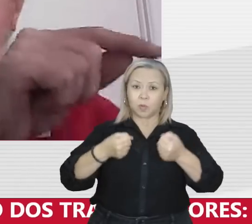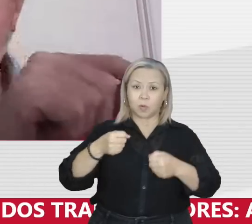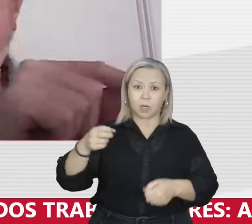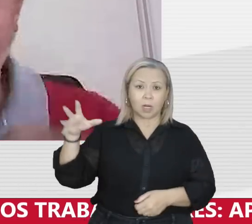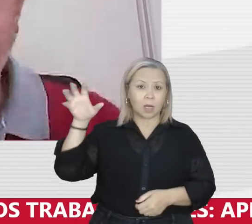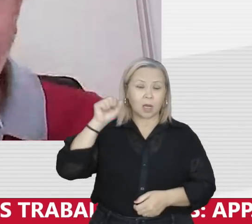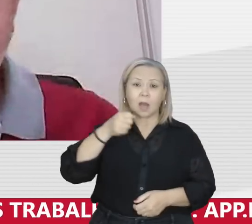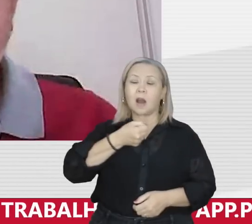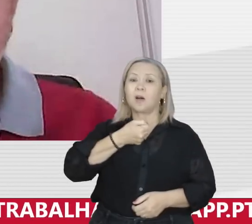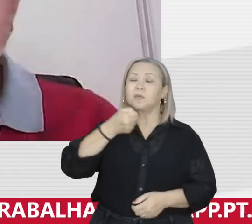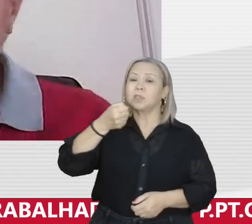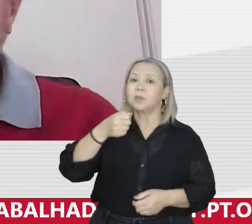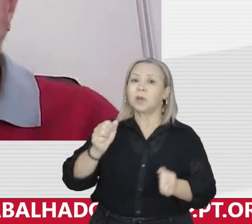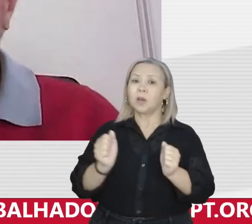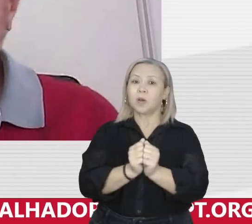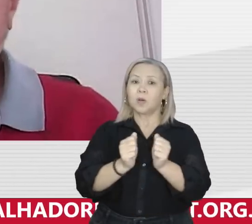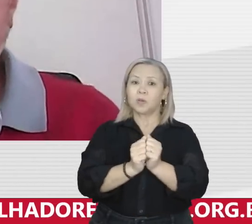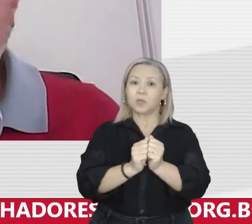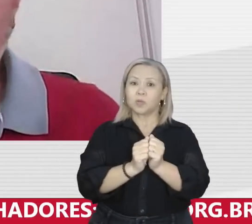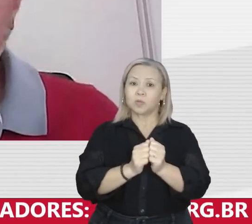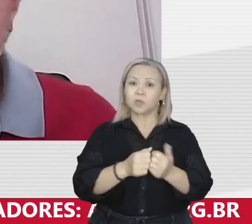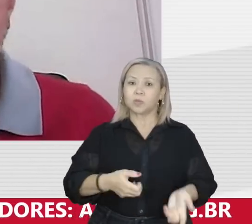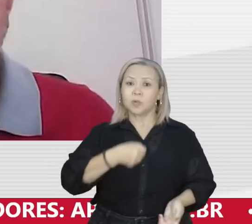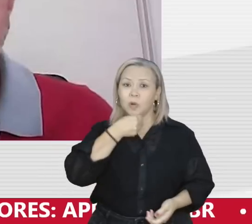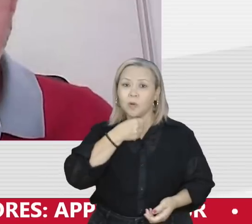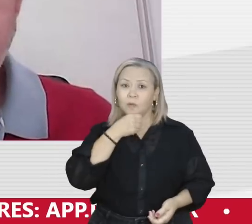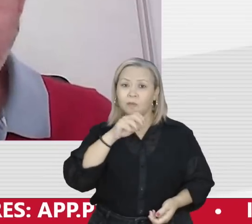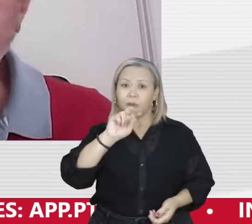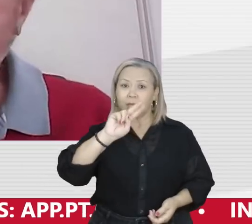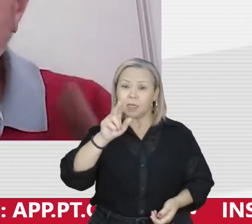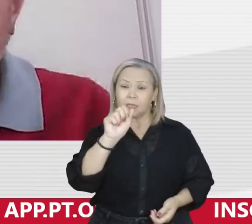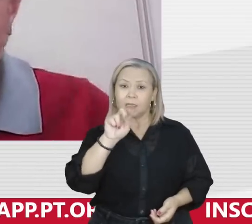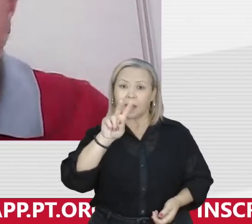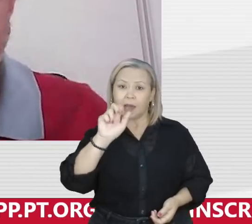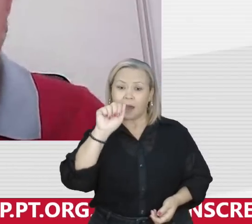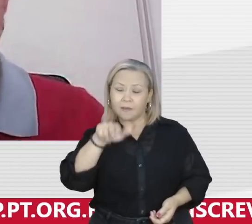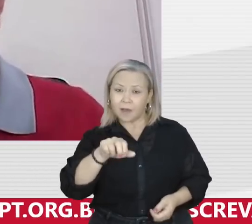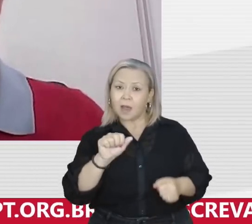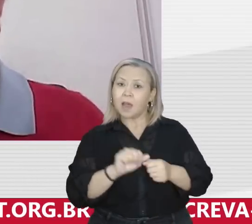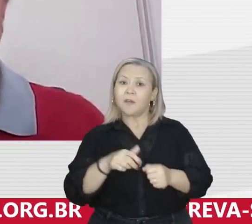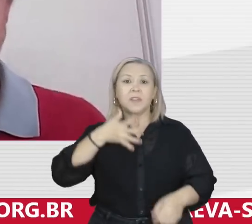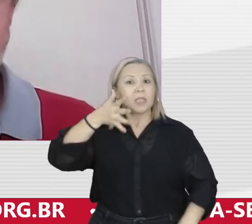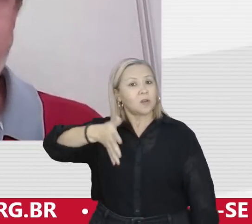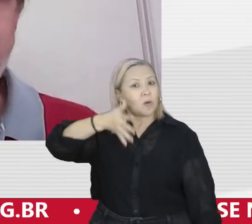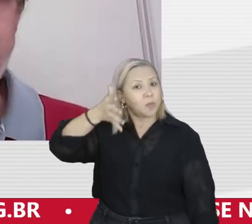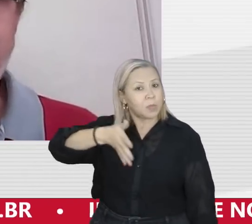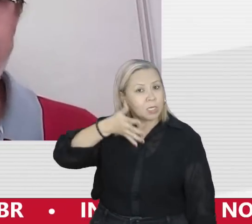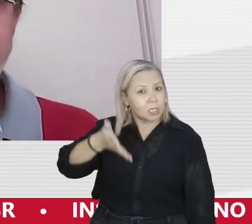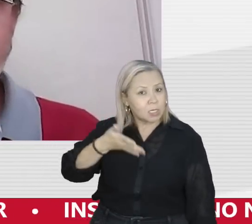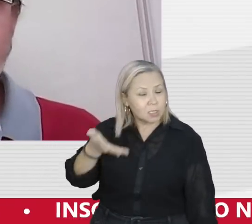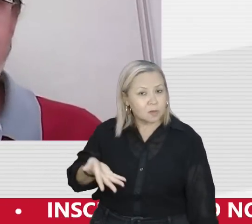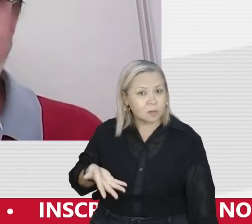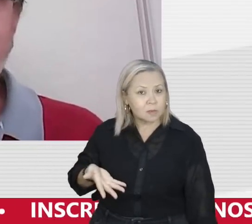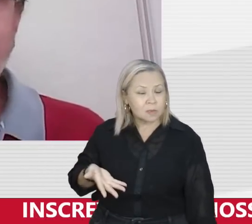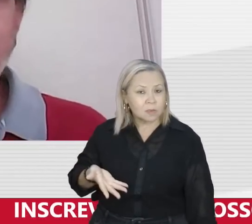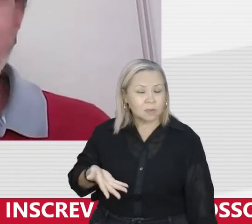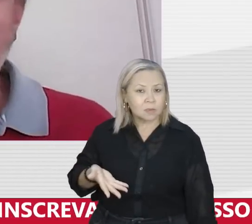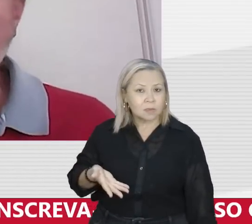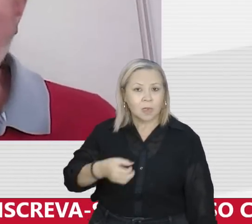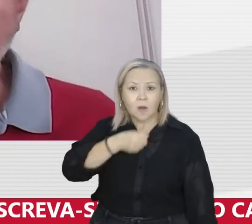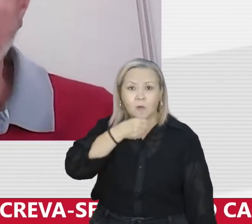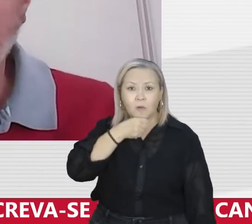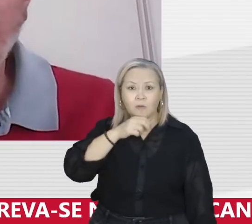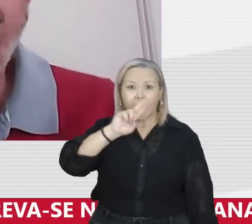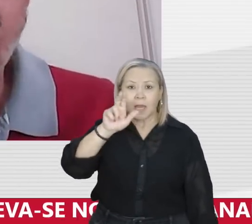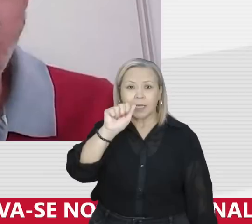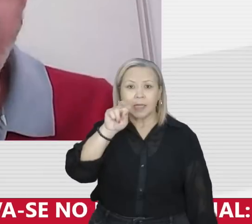esposa e com o Luciano Hang, e lá eles fizeram um comício. O Luciano Hang falou no comício em Brasília. Então,